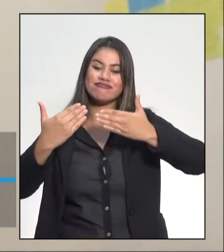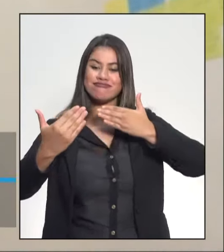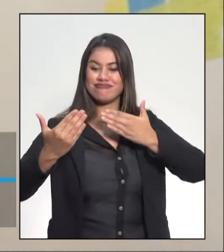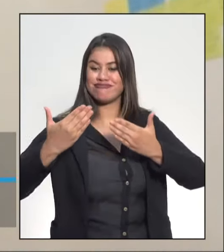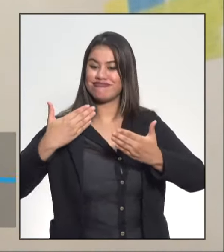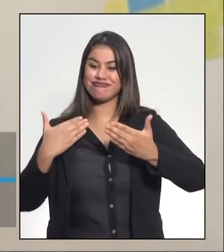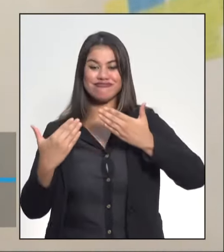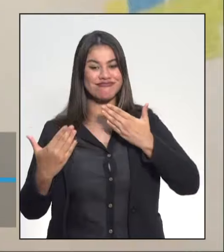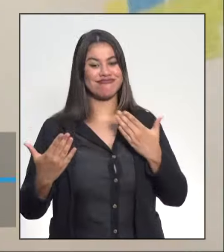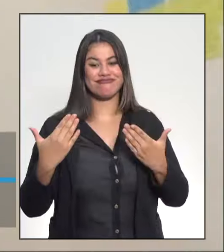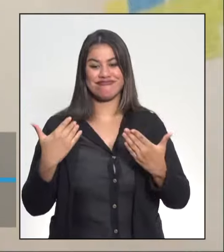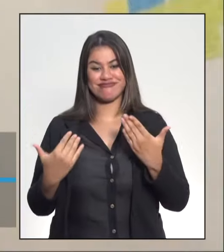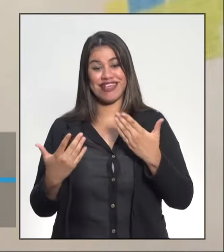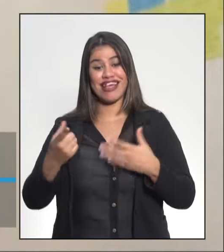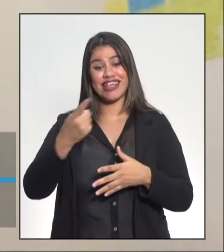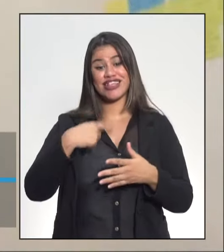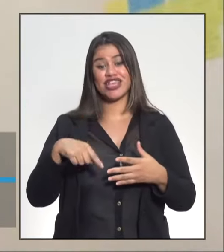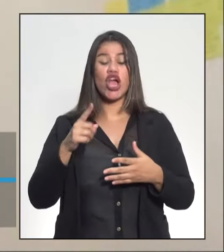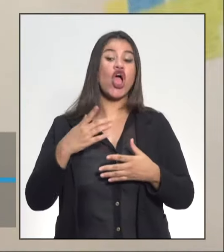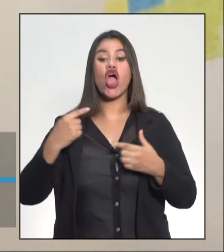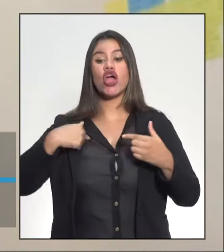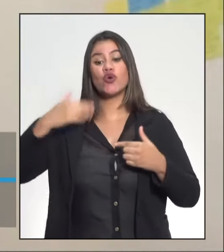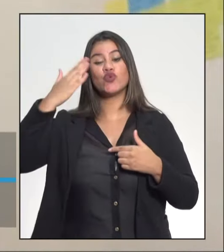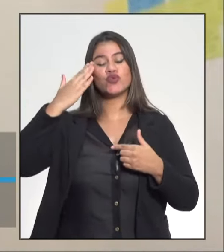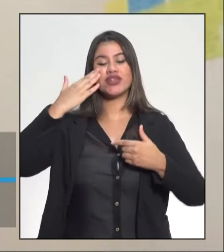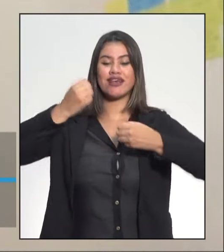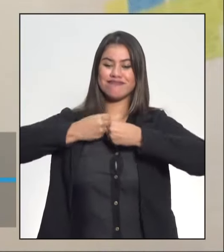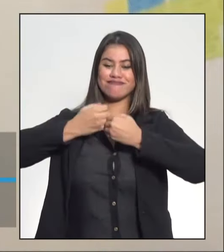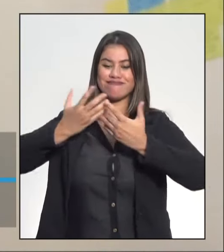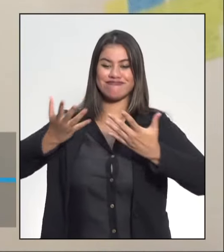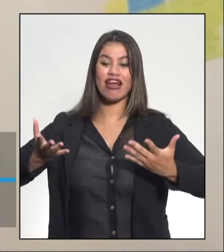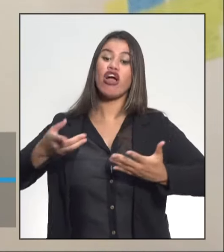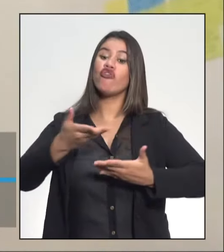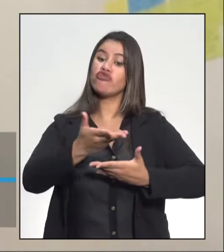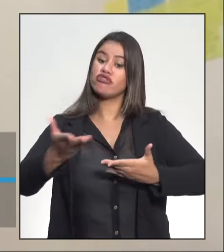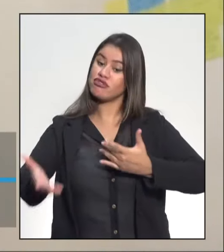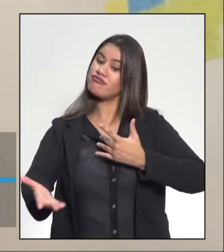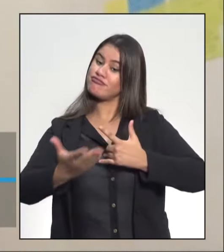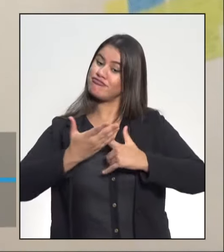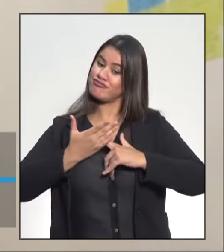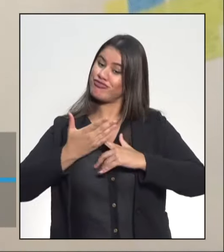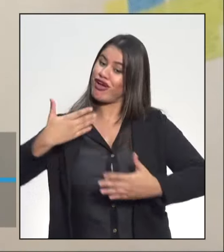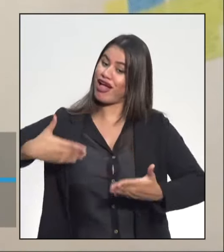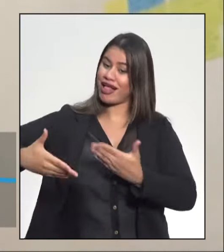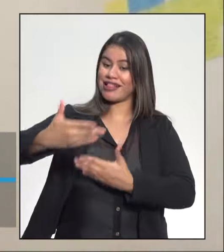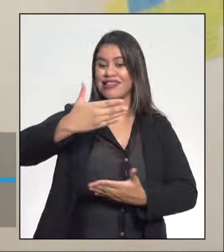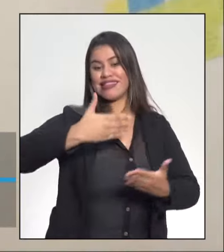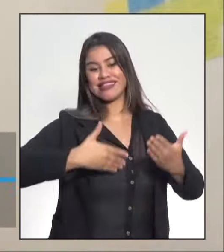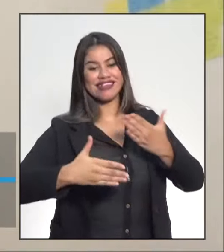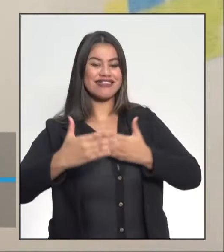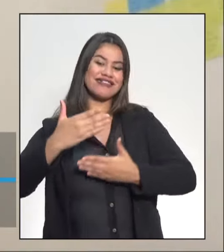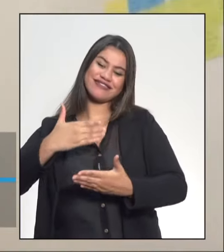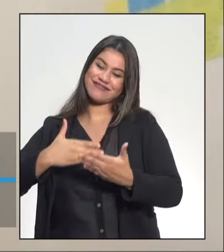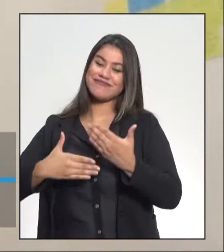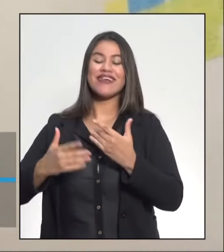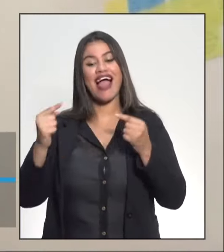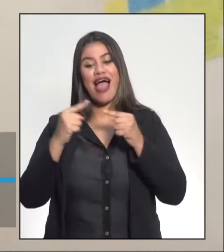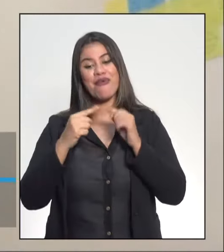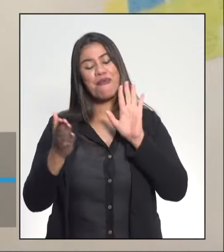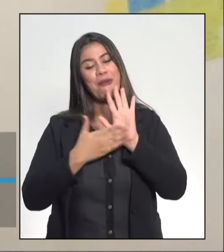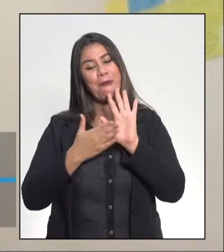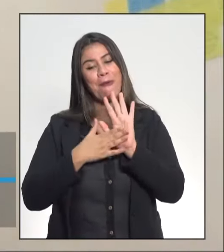trabalhando um pouquinho, estou compartilhando um pouco do que eu sei com vocês. Essa é a proposta do ensino. A gente for pensar. Não é verdade?